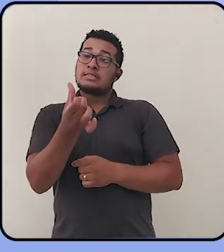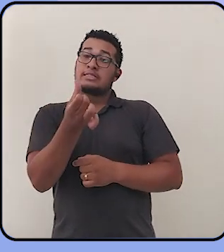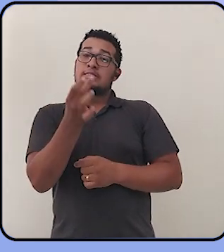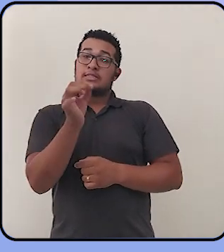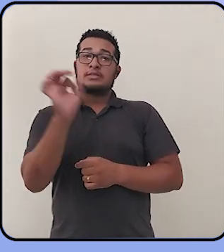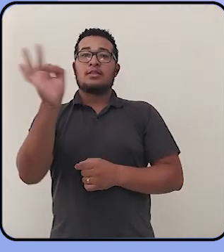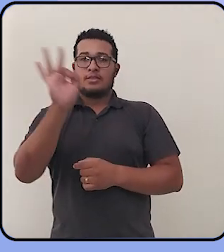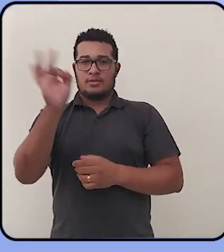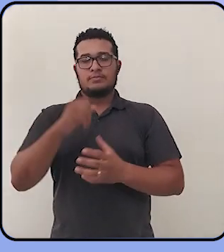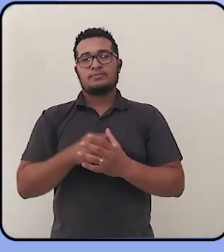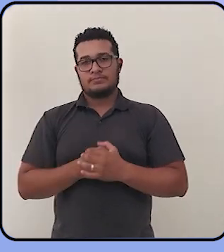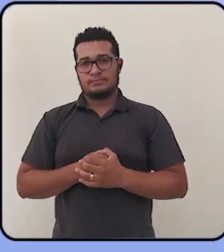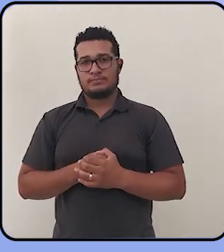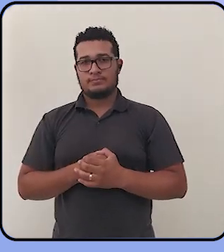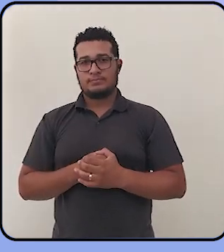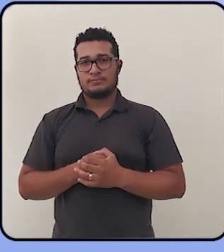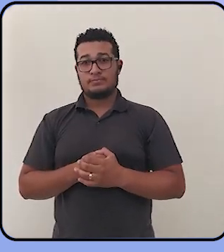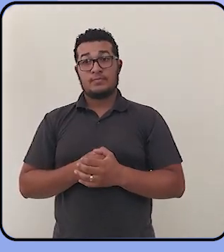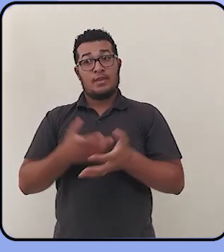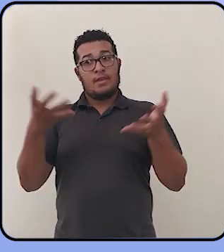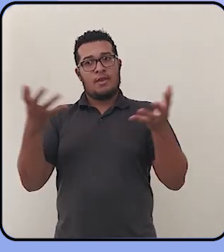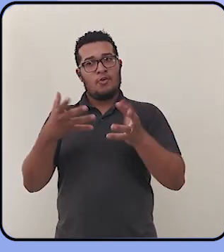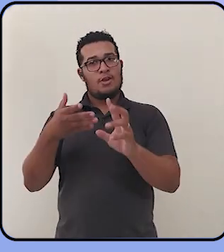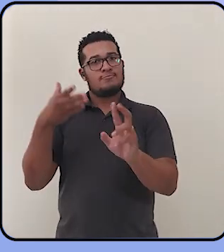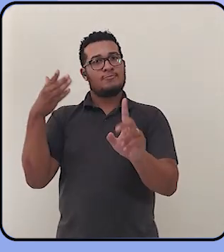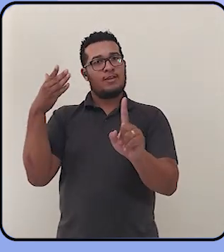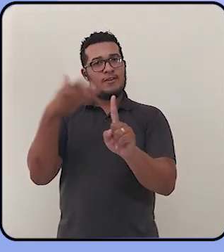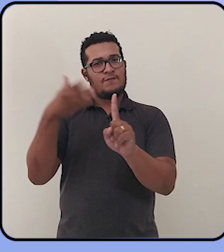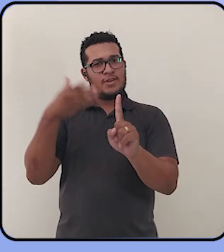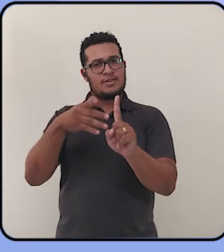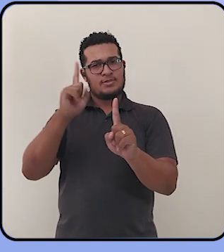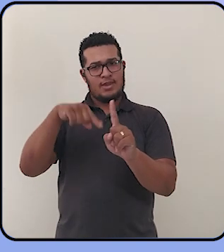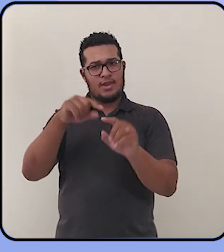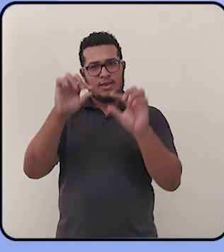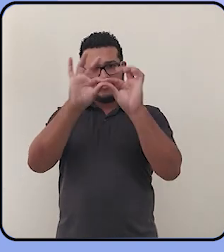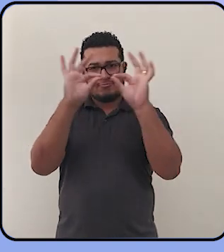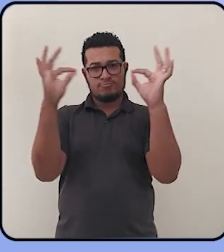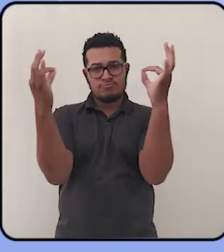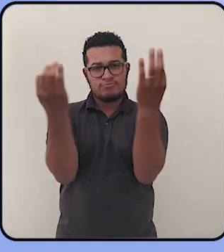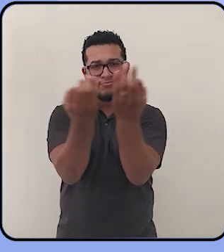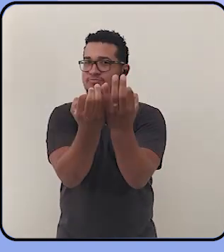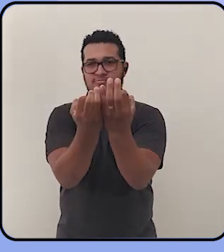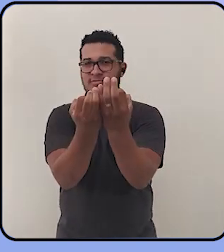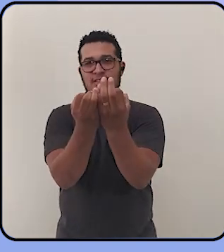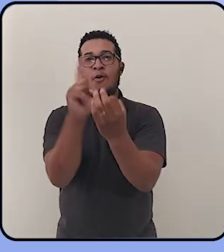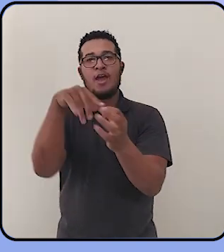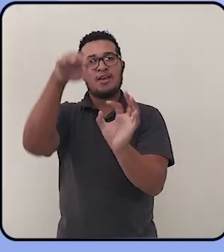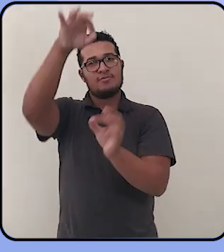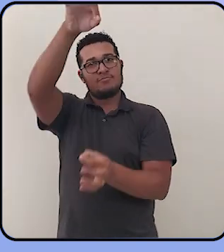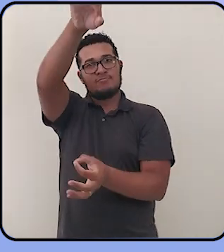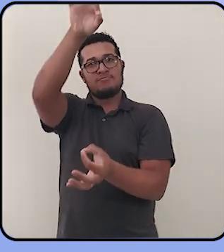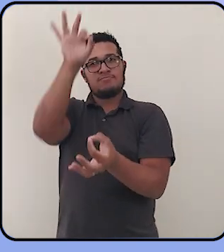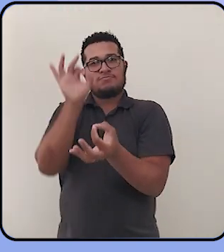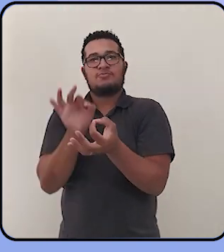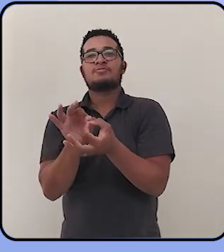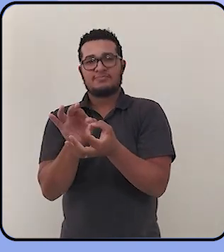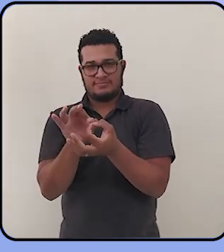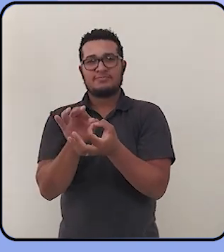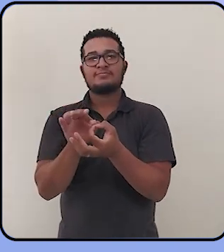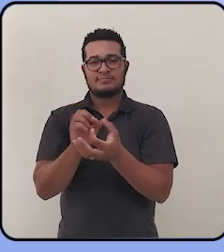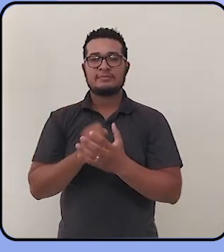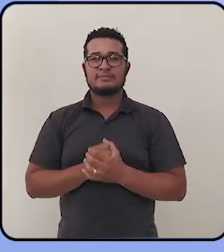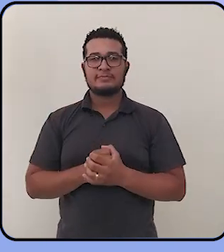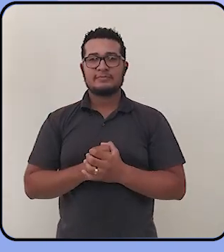60 graus. E agora, a minha referência não é mais a linha do Equador, é o meridiano de Greenwich.